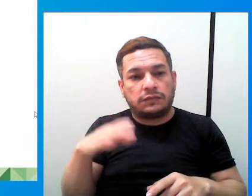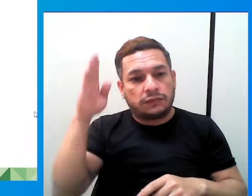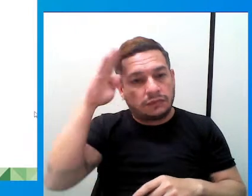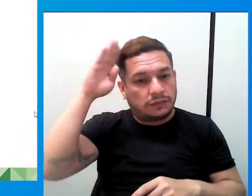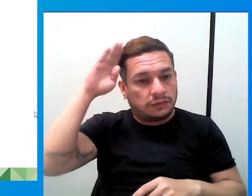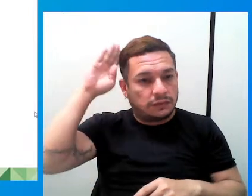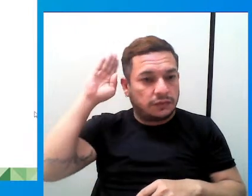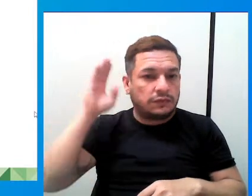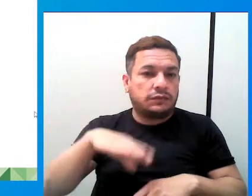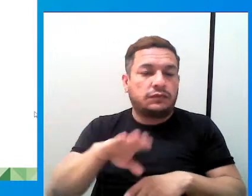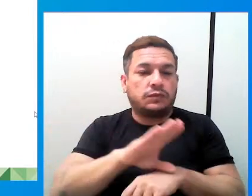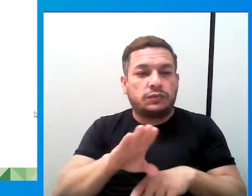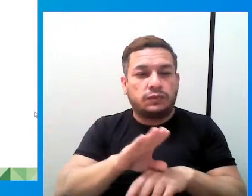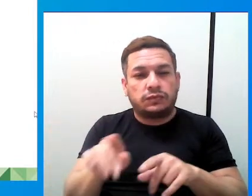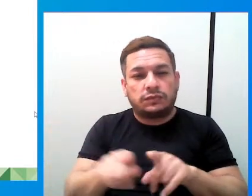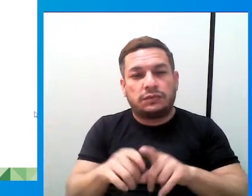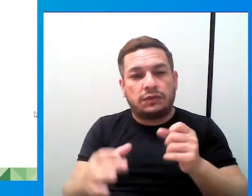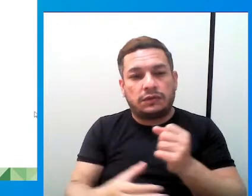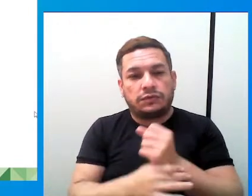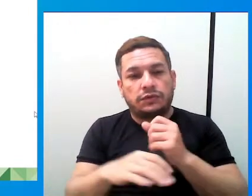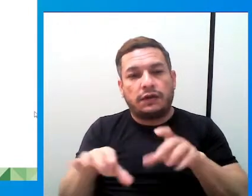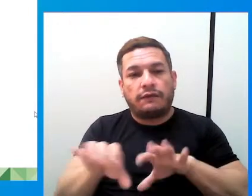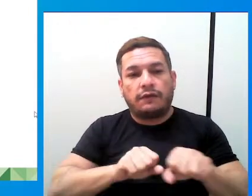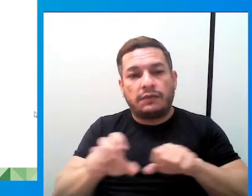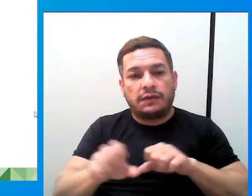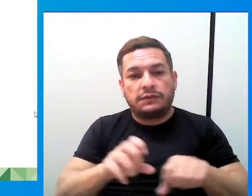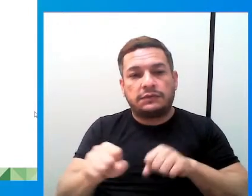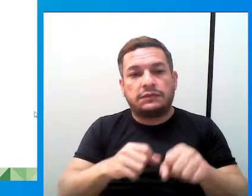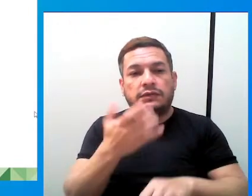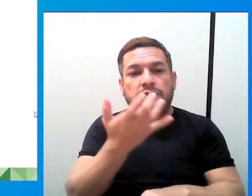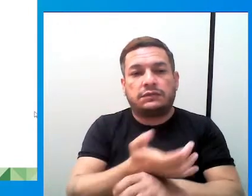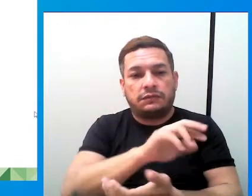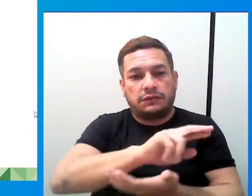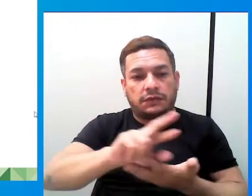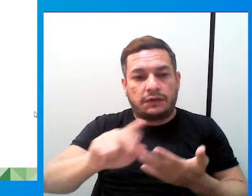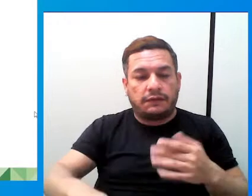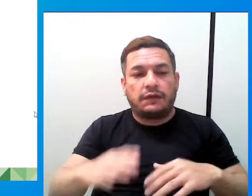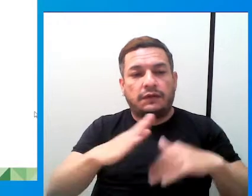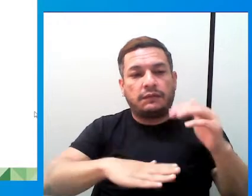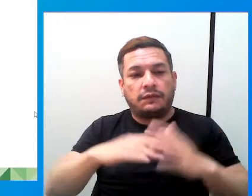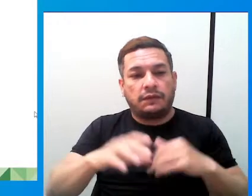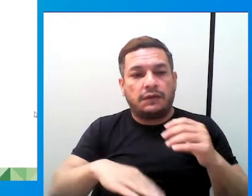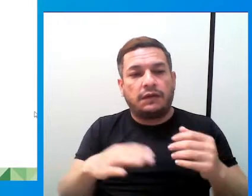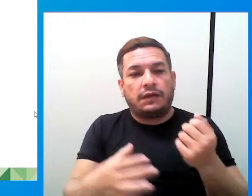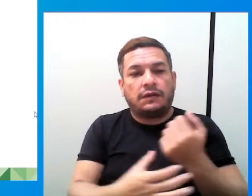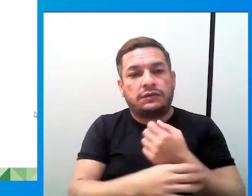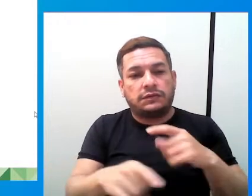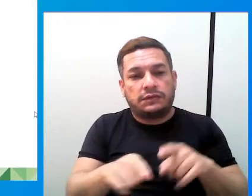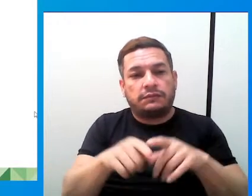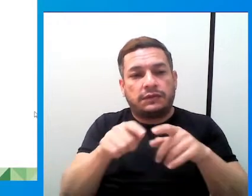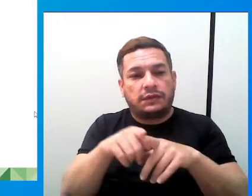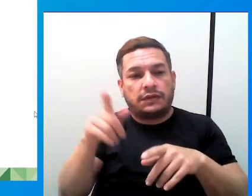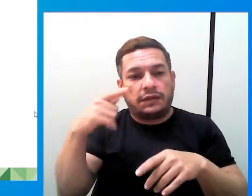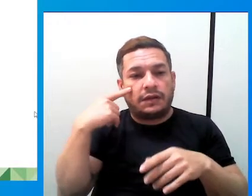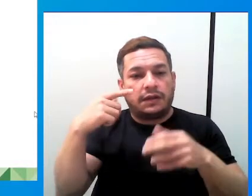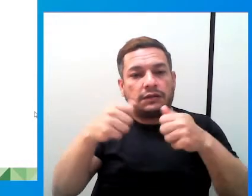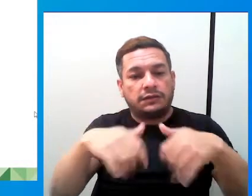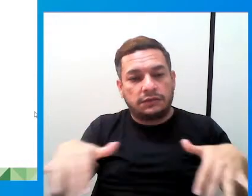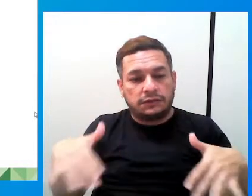questão da atuação transdisciplinar e interprofissional também, além da extensão, como já disse, de forma orgânica, permanente e